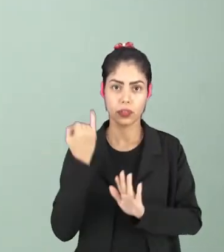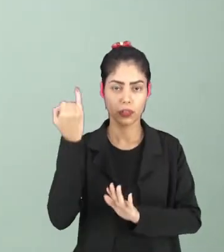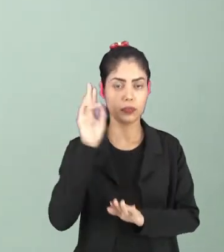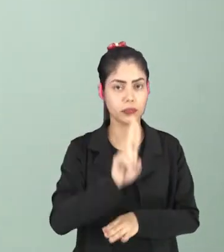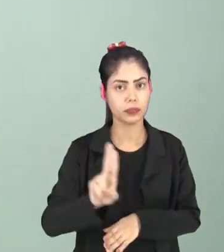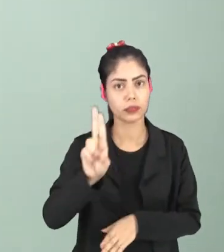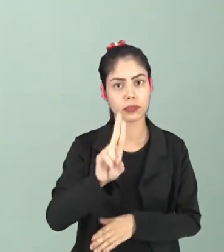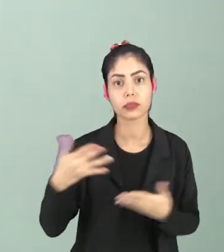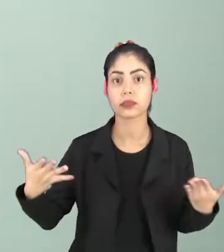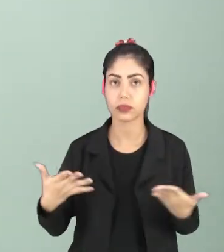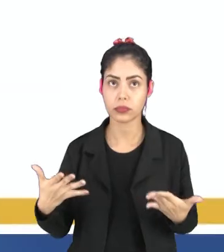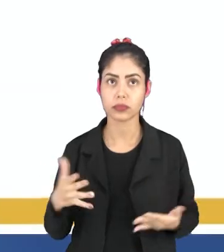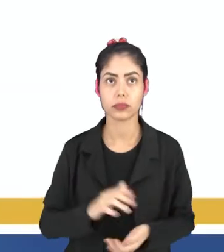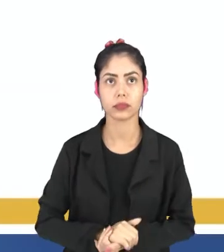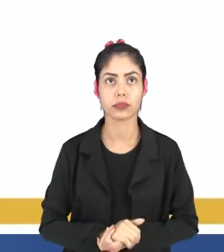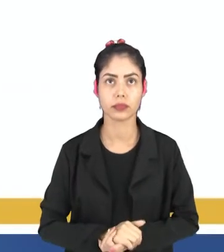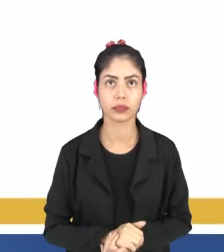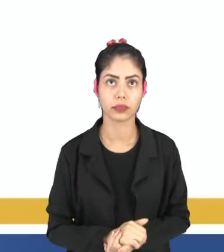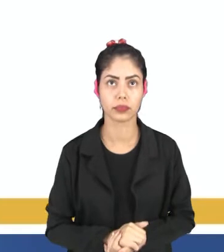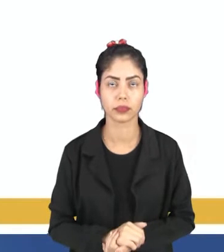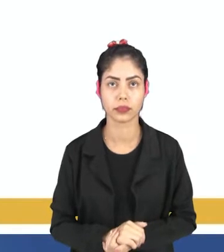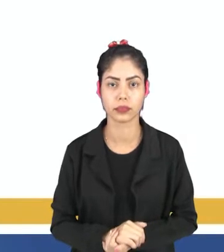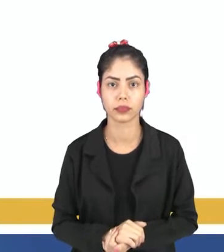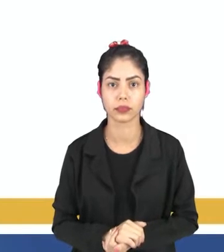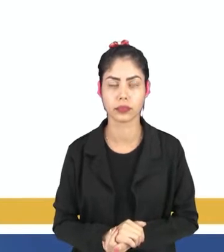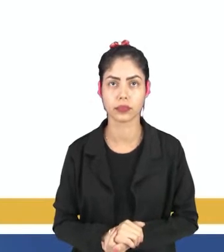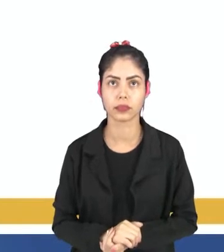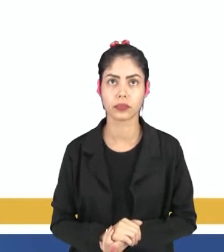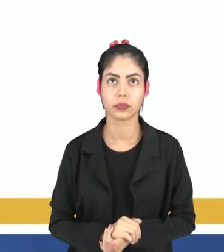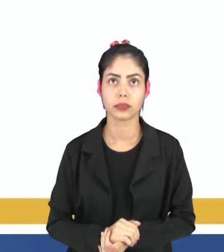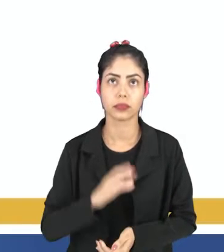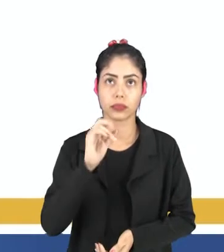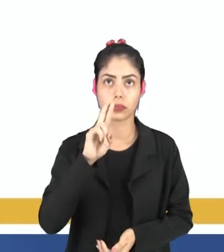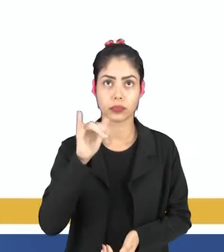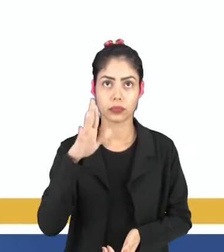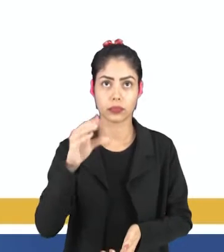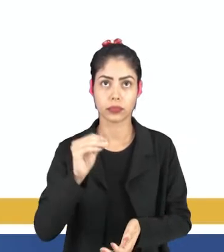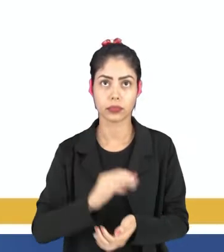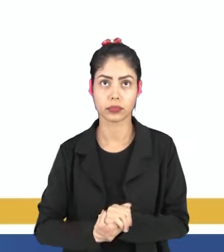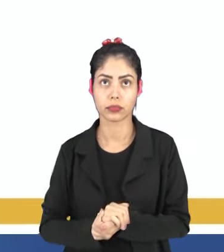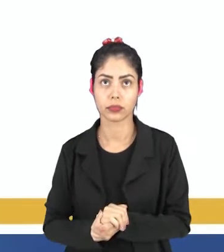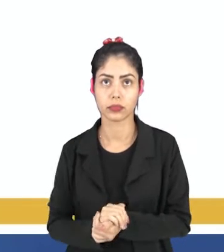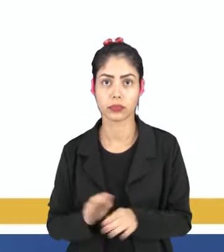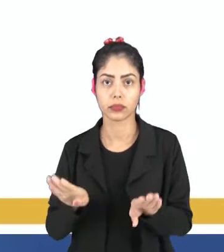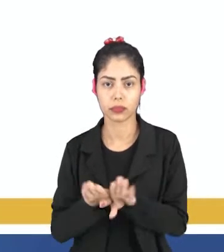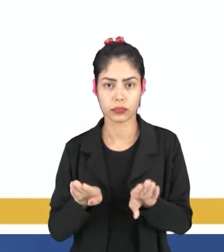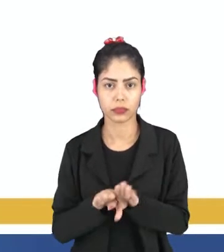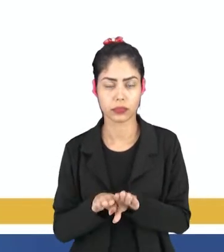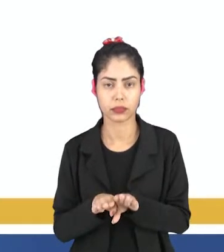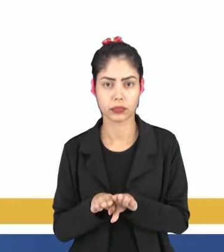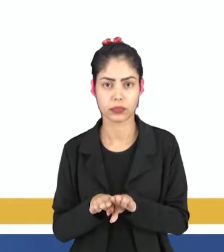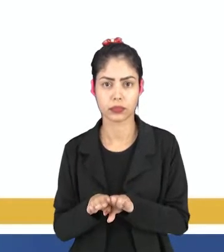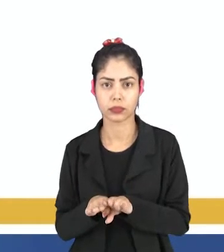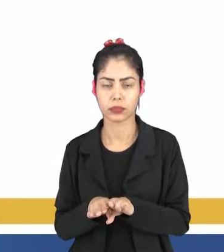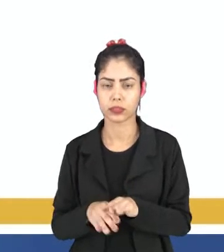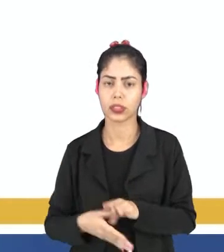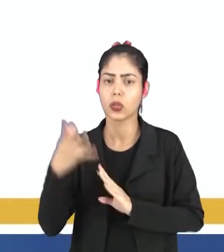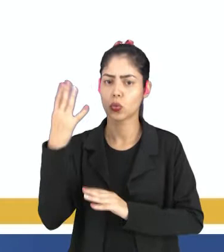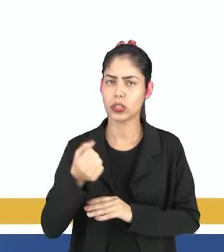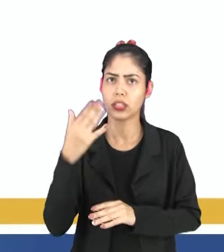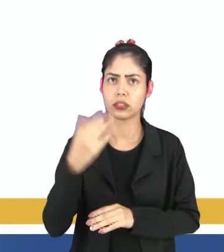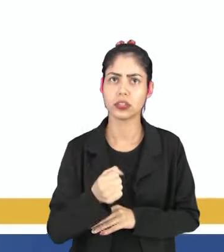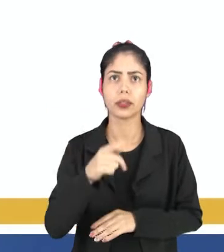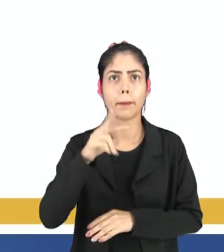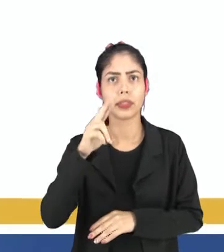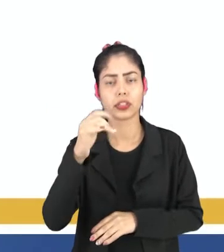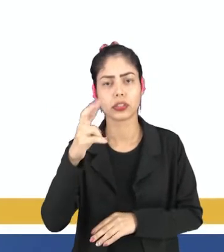métodos utilizados atualmente, tá? Nós temos ali, ó, conservação pelo calor, nós temos a pasteurização, tá? Então lembra lá, o leite